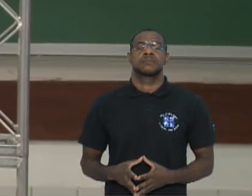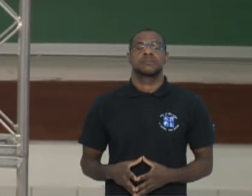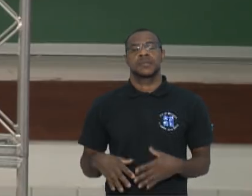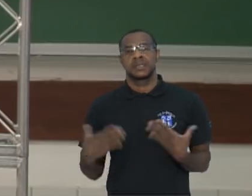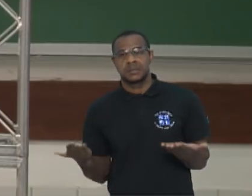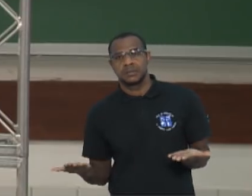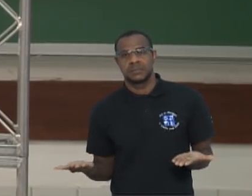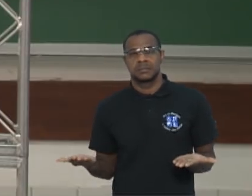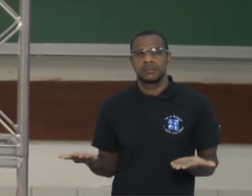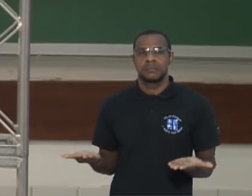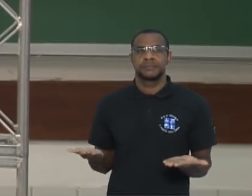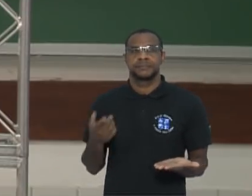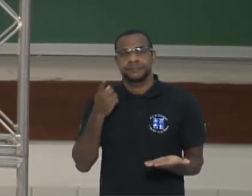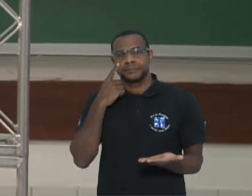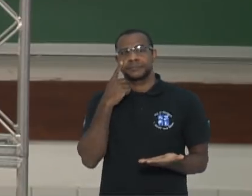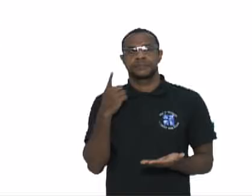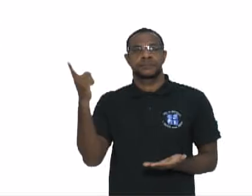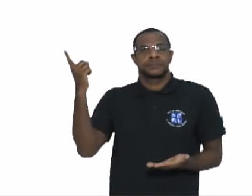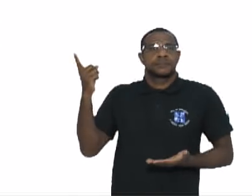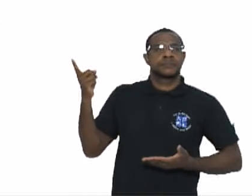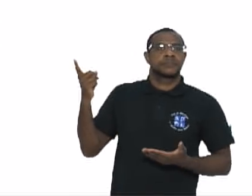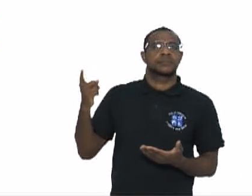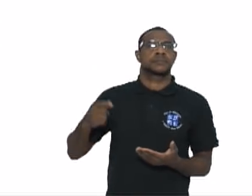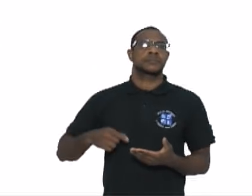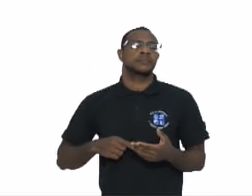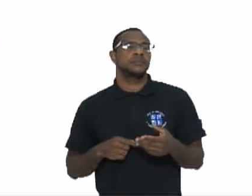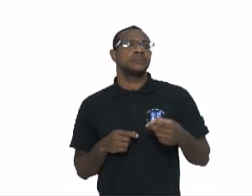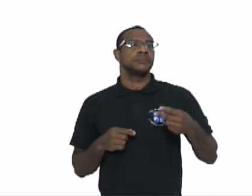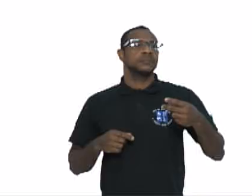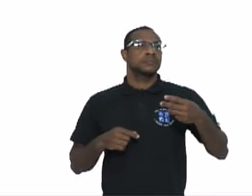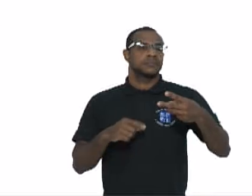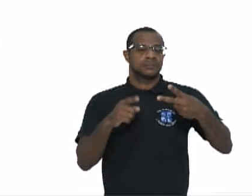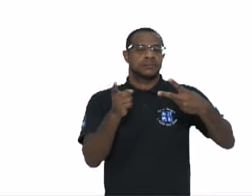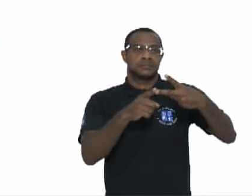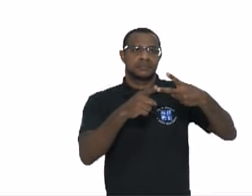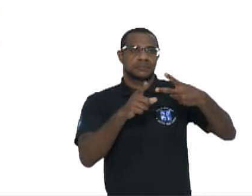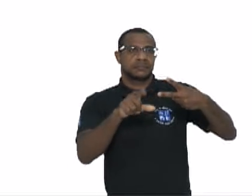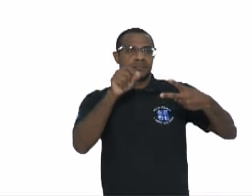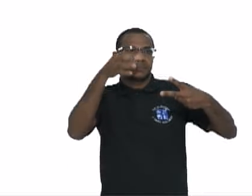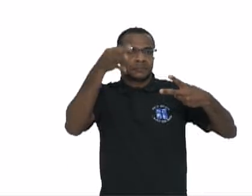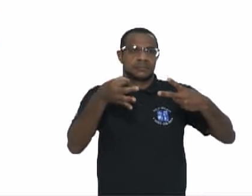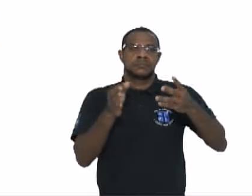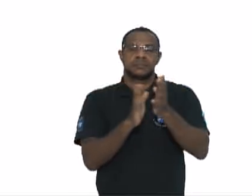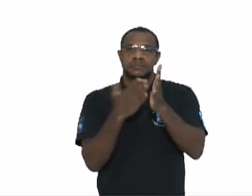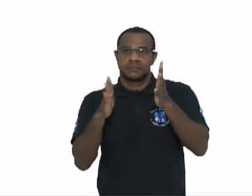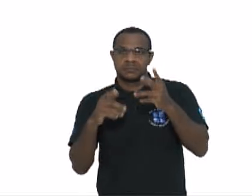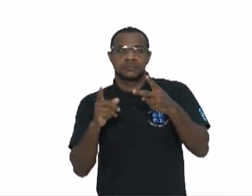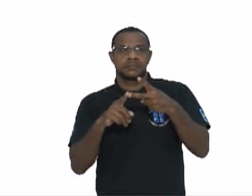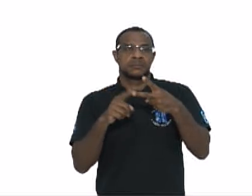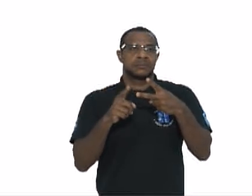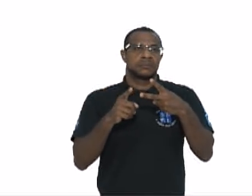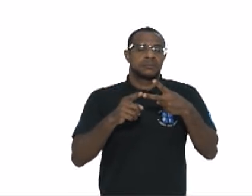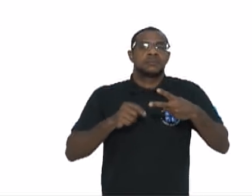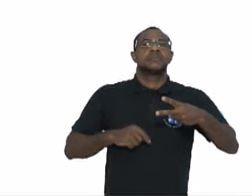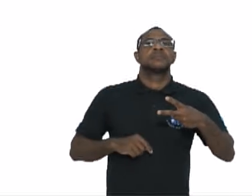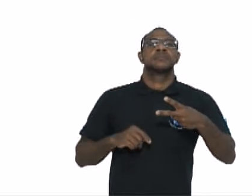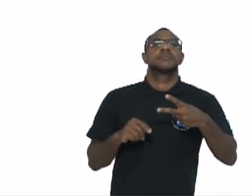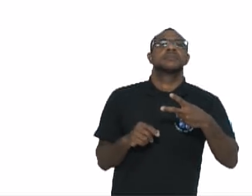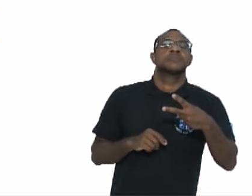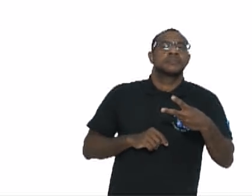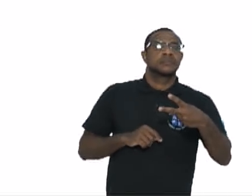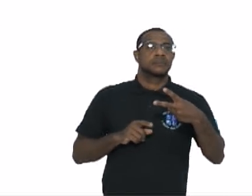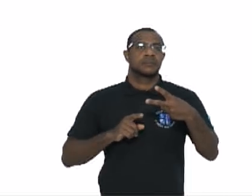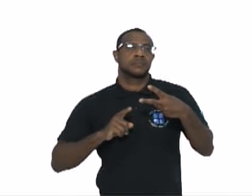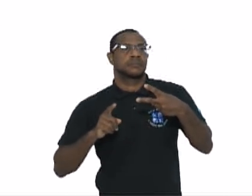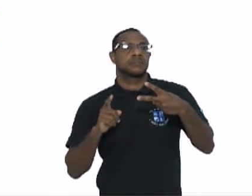Então, galera, olha lá, a segunda alternativa, quem marcou acertou, parabéns. Né? Entre tantos seres que estão prontos para se tornarem donos de